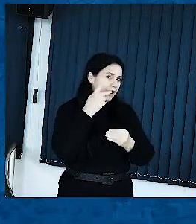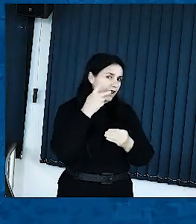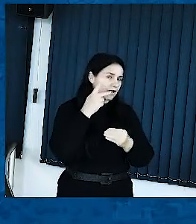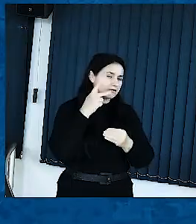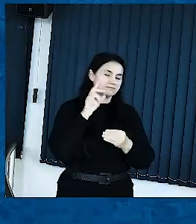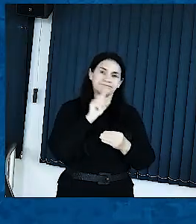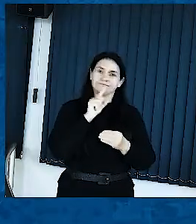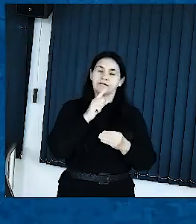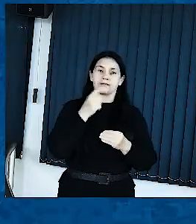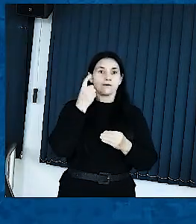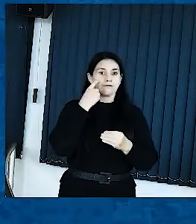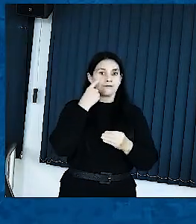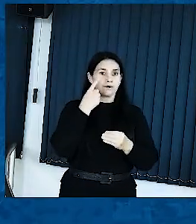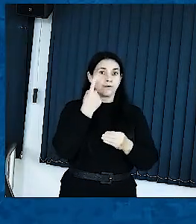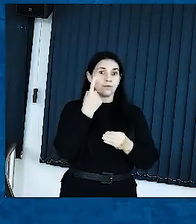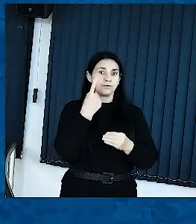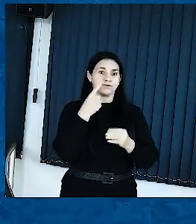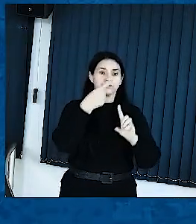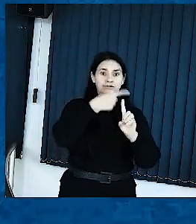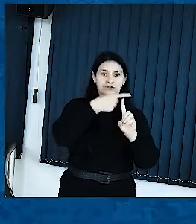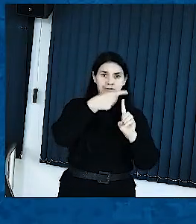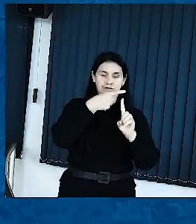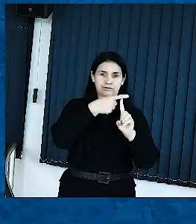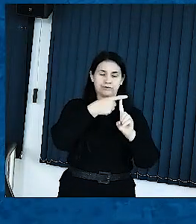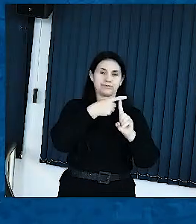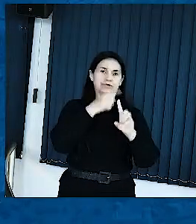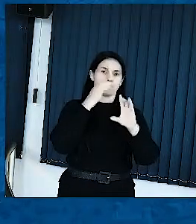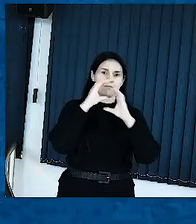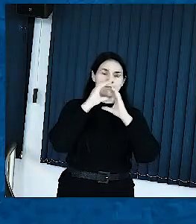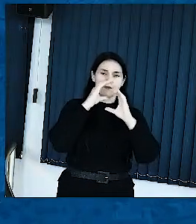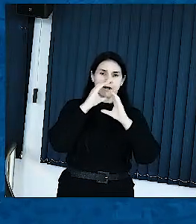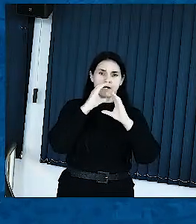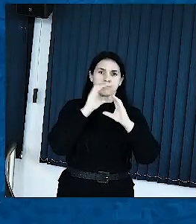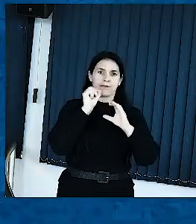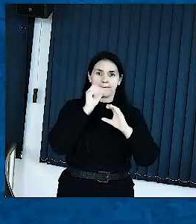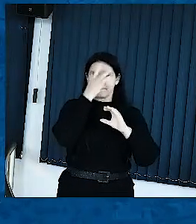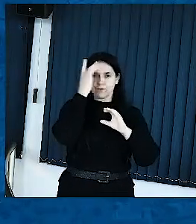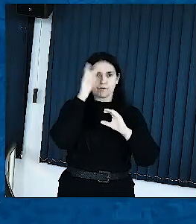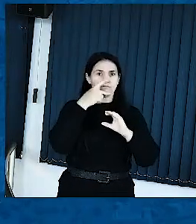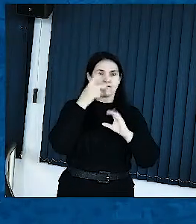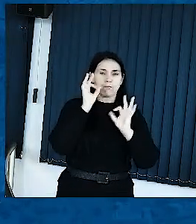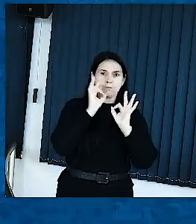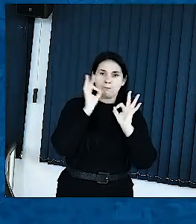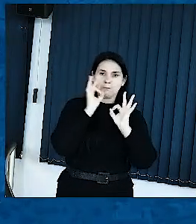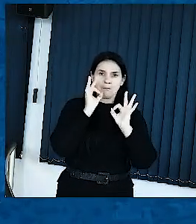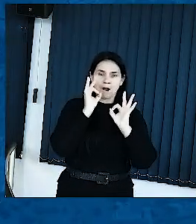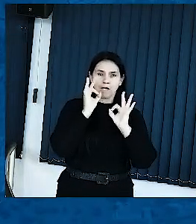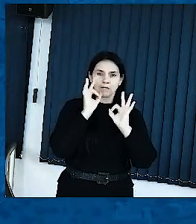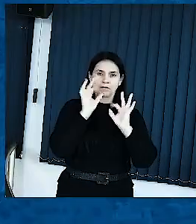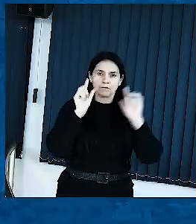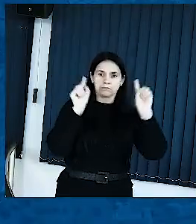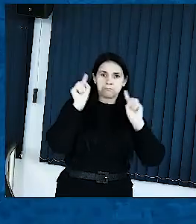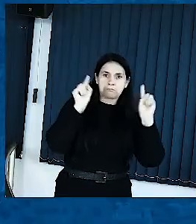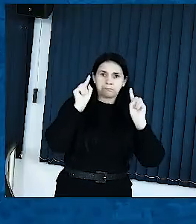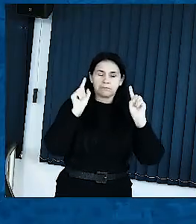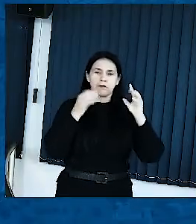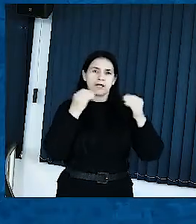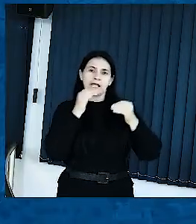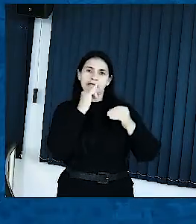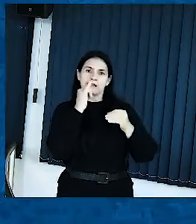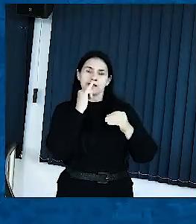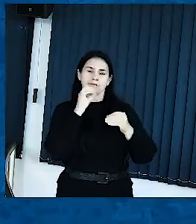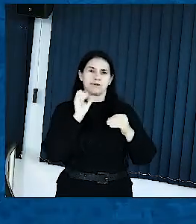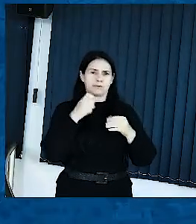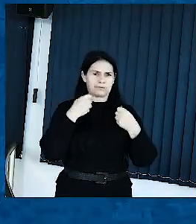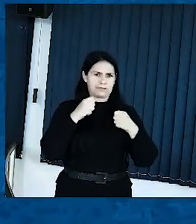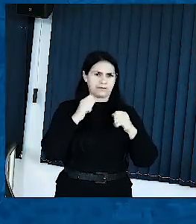estão vendo aqui um tipo de comunicação. Isso aqui é comunicação não verbal. Então, não necessariamente para me comunicar, eu